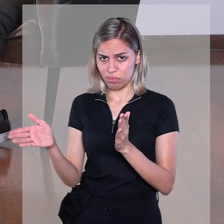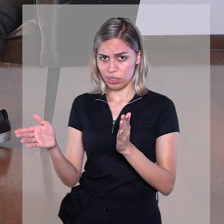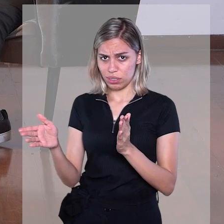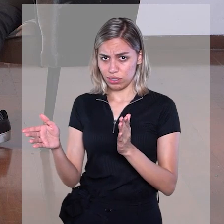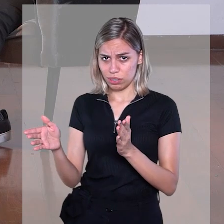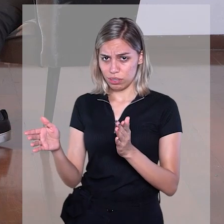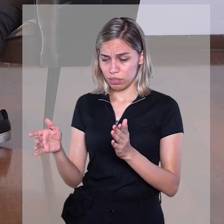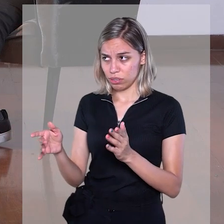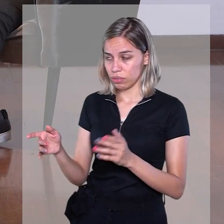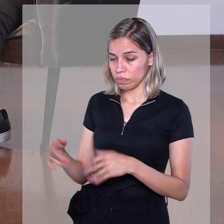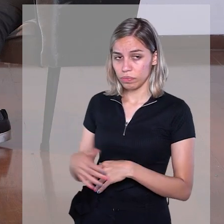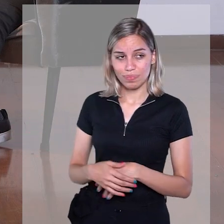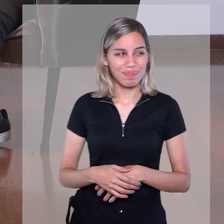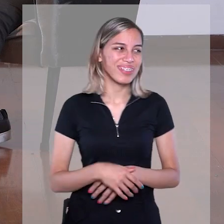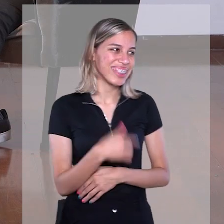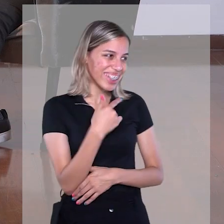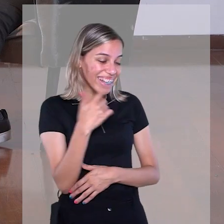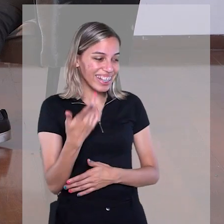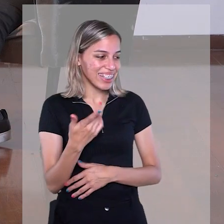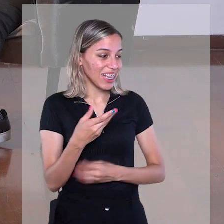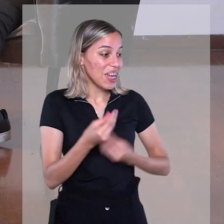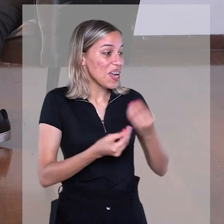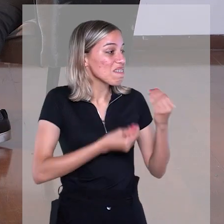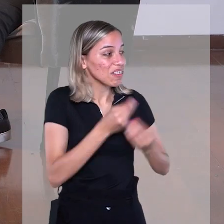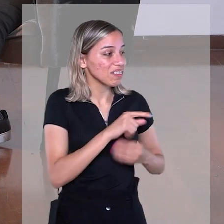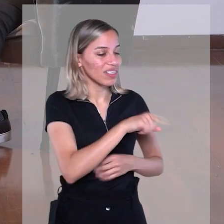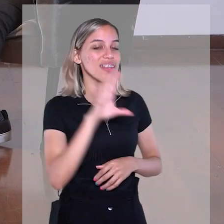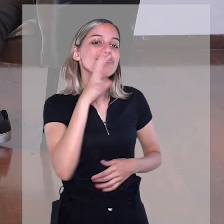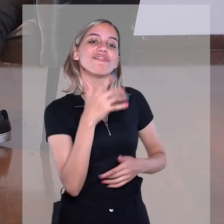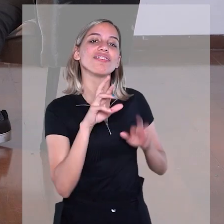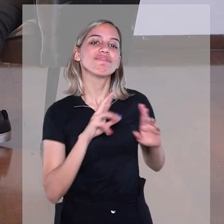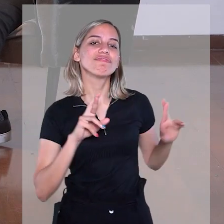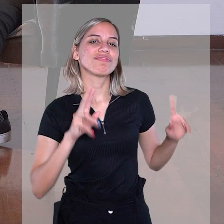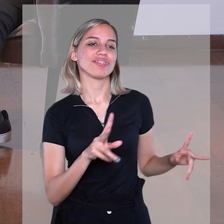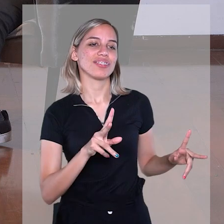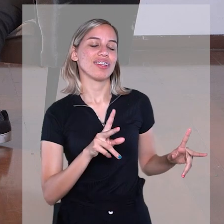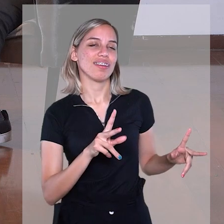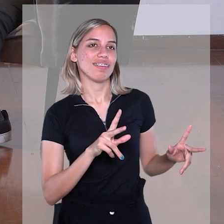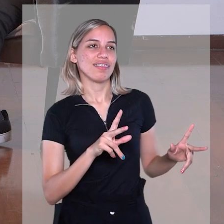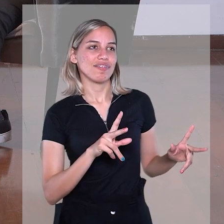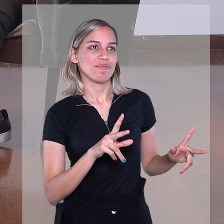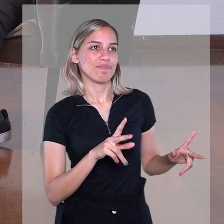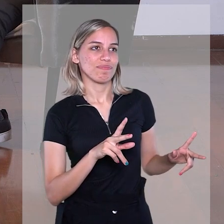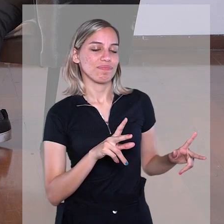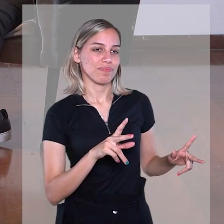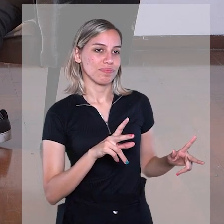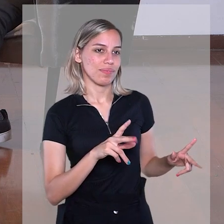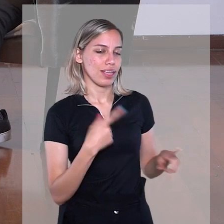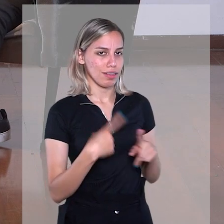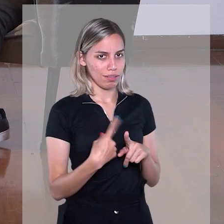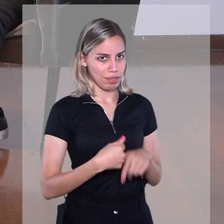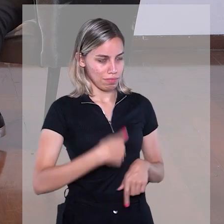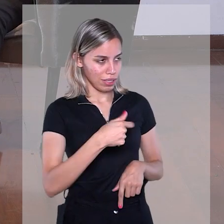a diferença? Como é que você resolveu? Primeiro, você disse que o Leandro disse que não tem fim. Como é que chegou